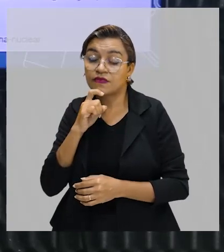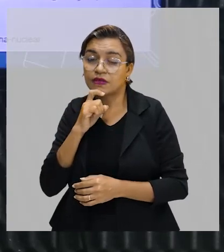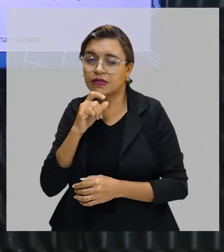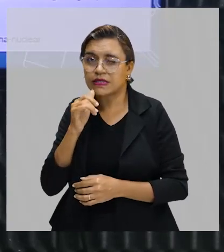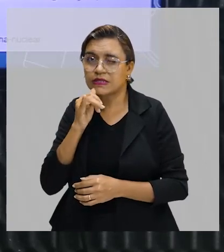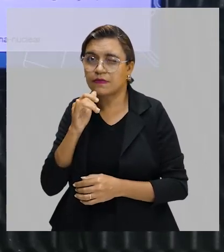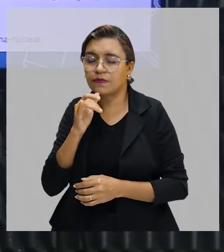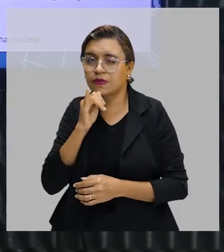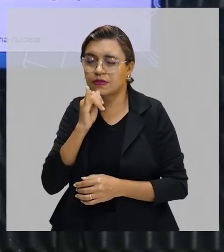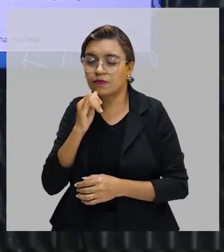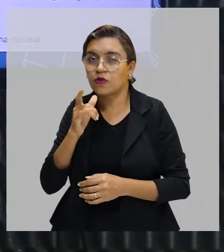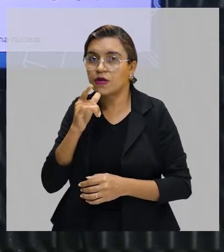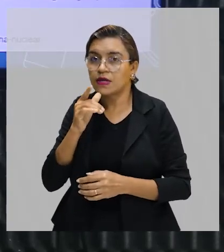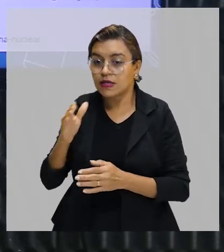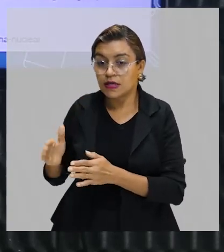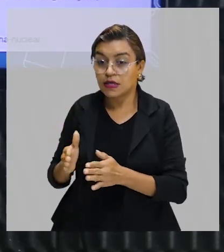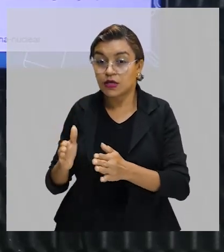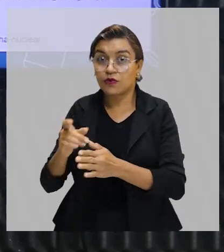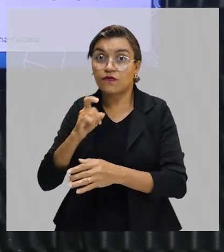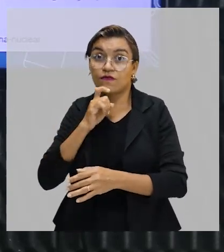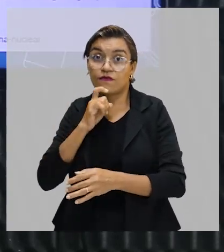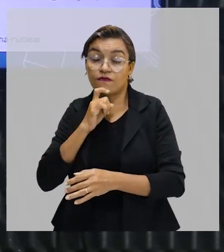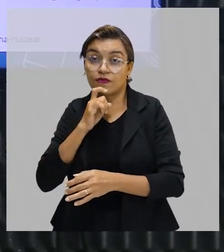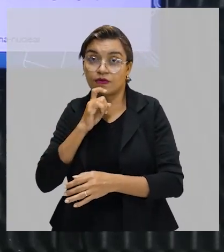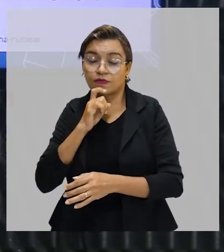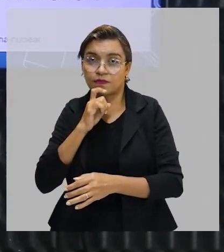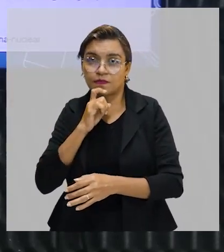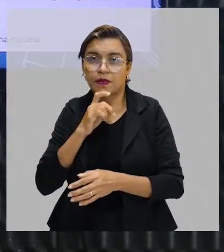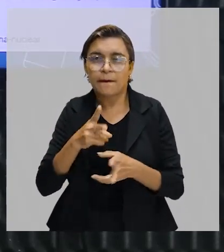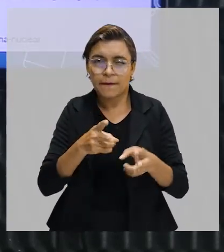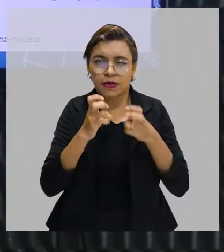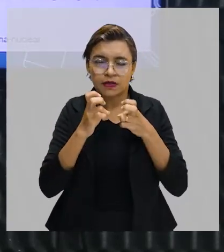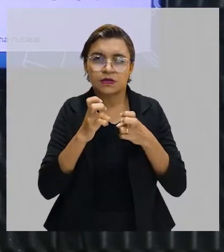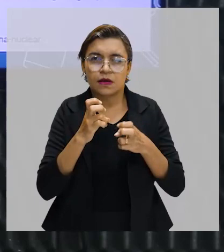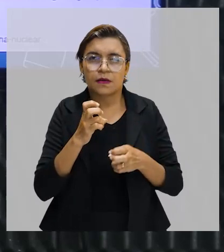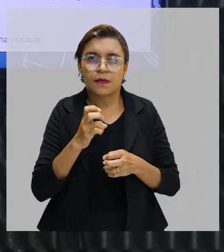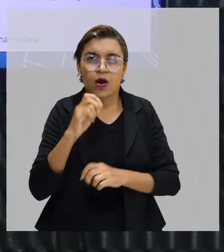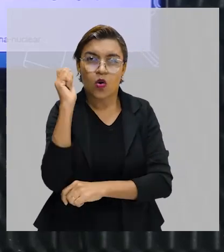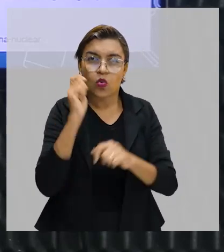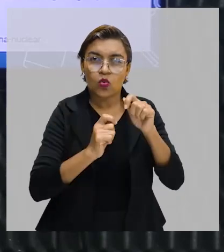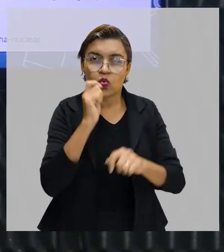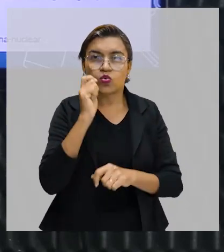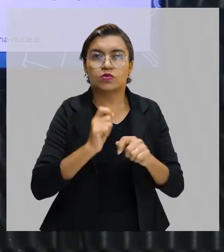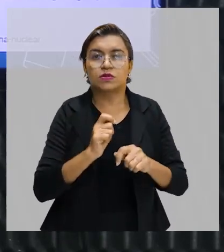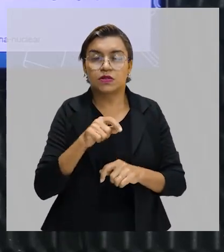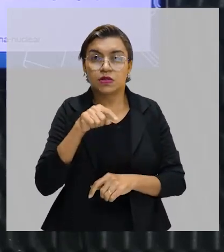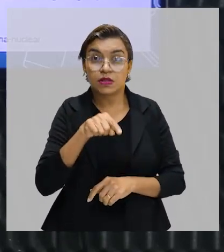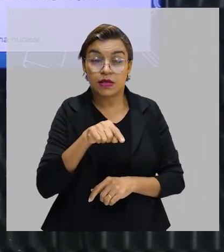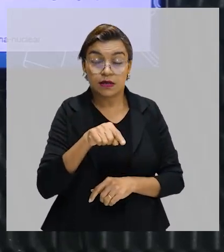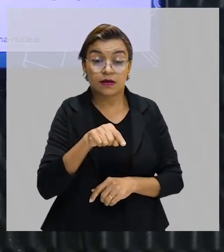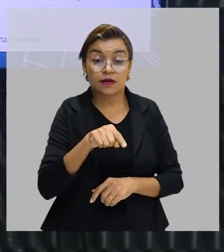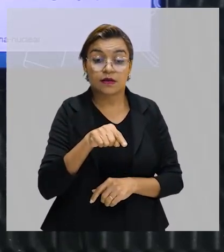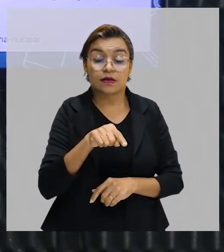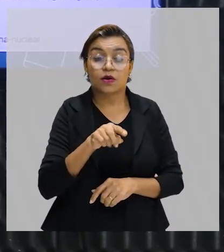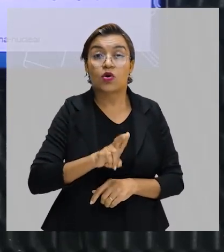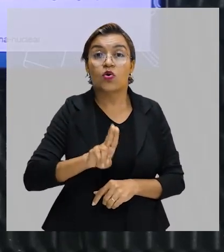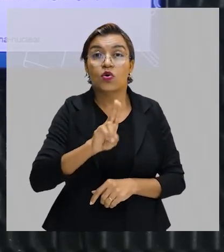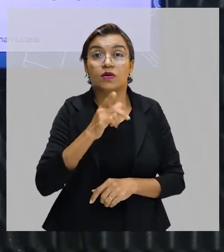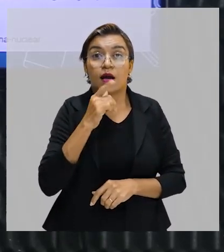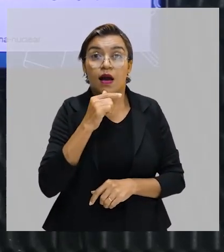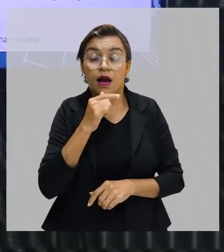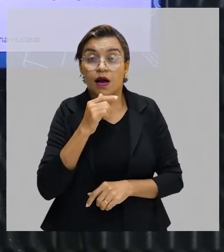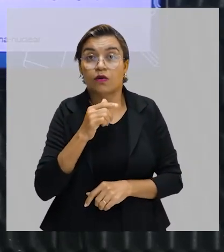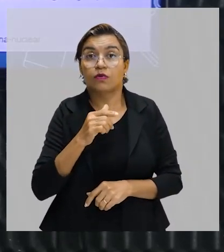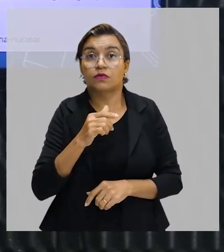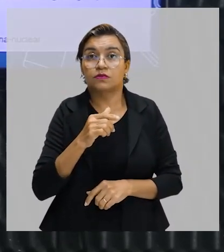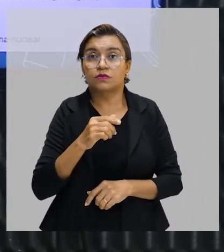próximos. Percebam o seguinte, as usinas nucleares elas geralmente ficam perto de rios ou do mar, porque é utilizada aquela água ali justamente para